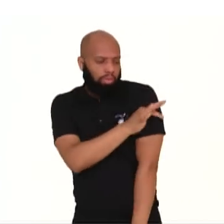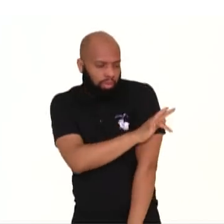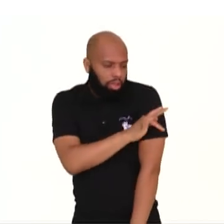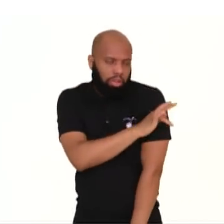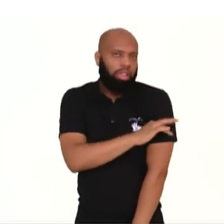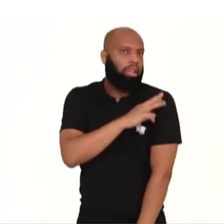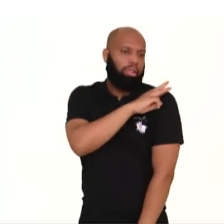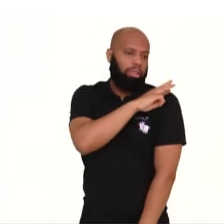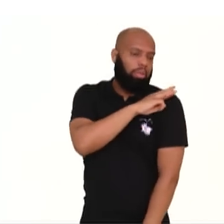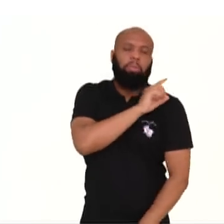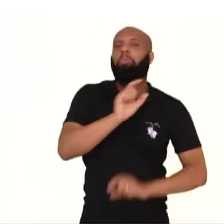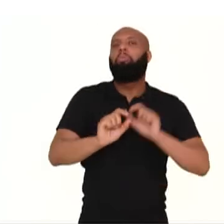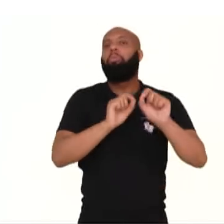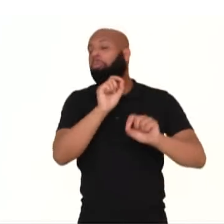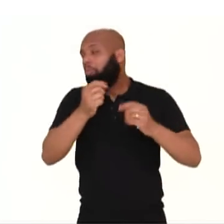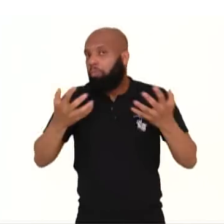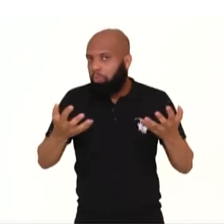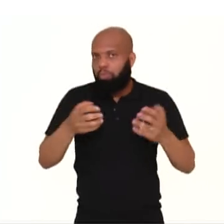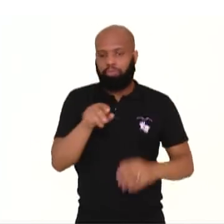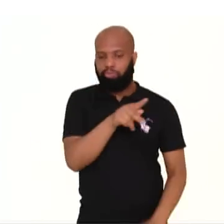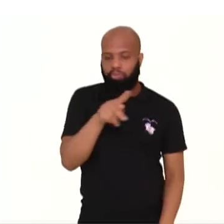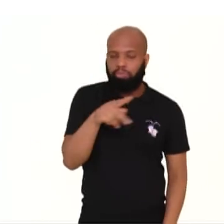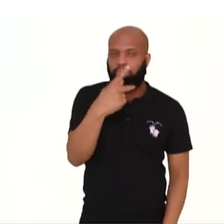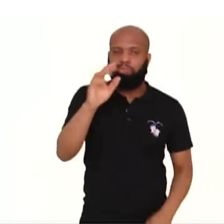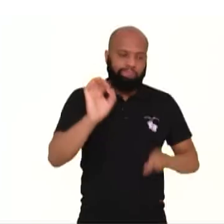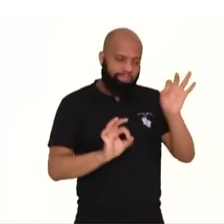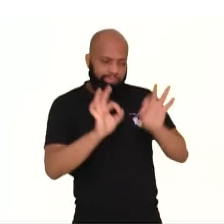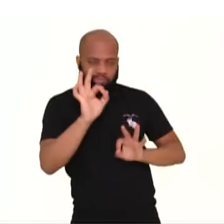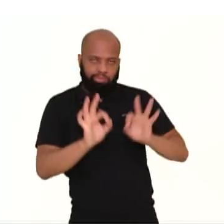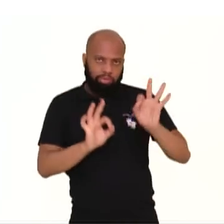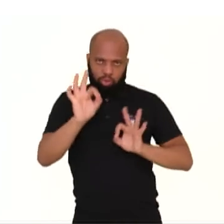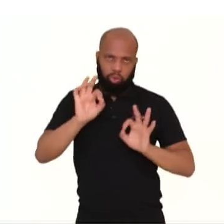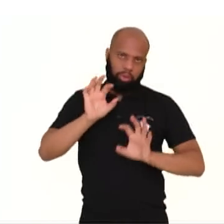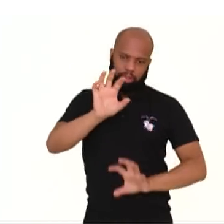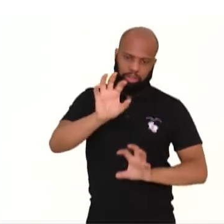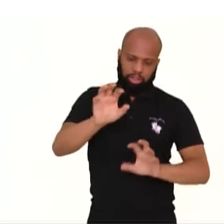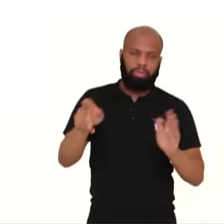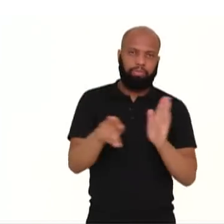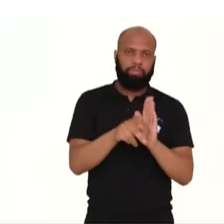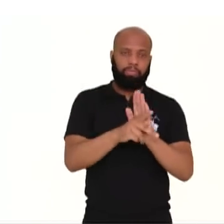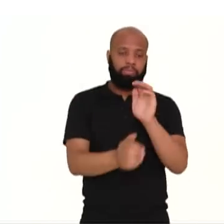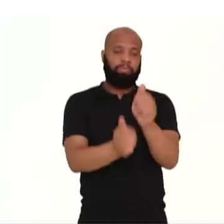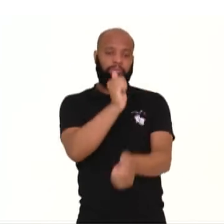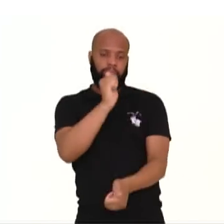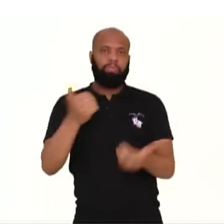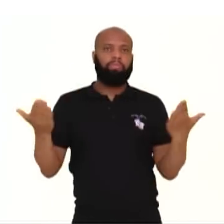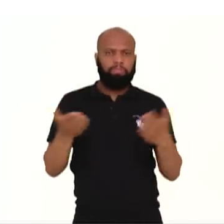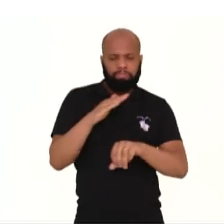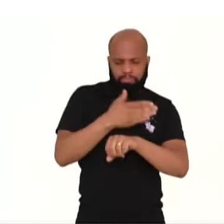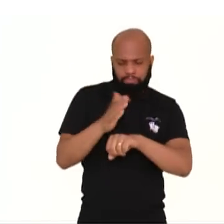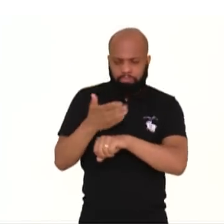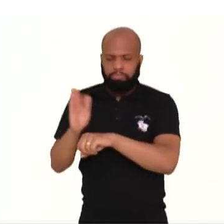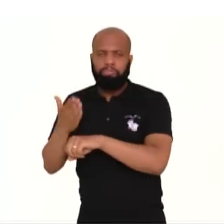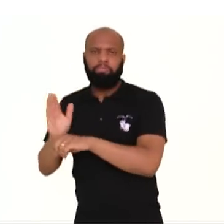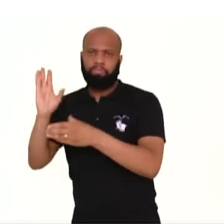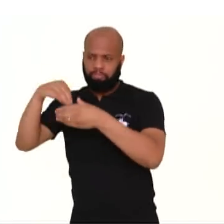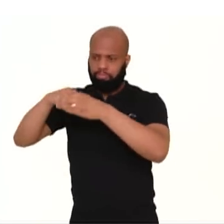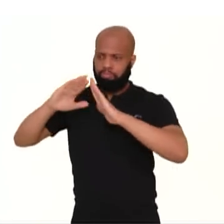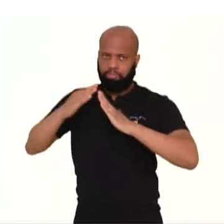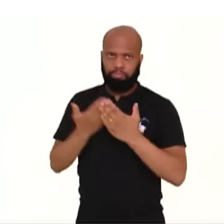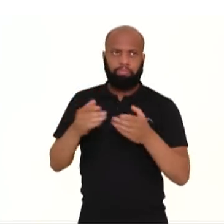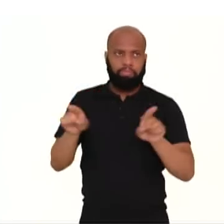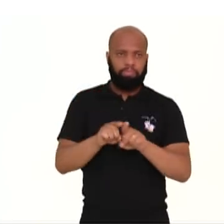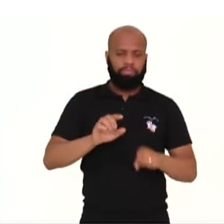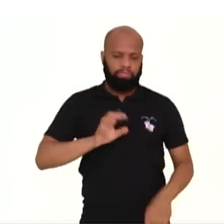fundamental regular e o professor separou dessa ou daquela maneira, né, os esportes que a gente pratica na escola, ali